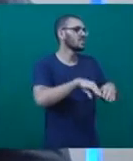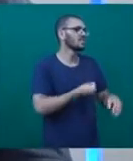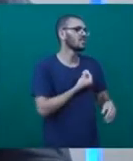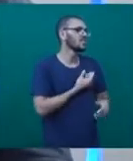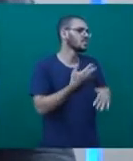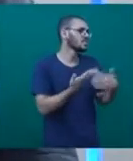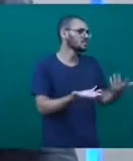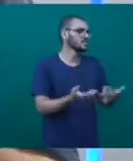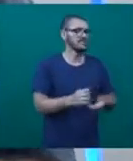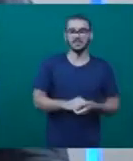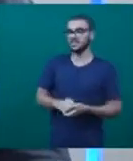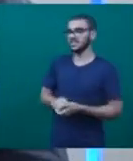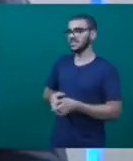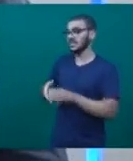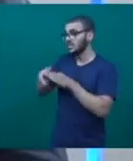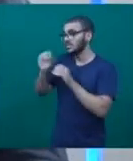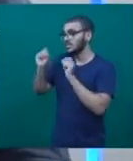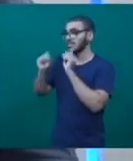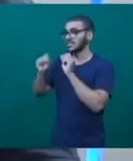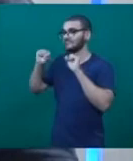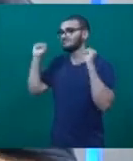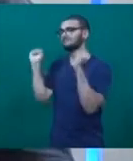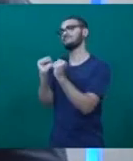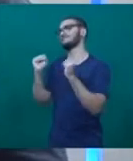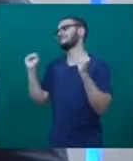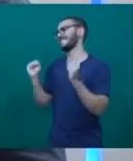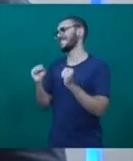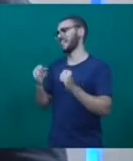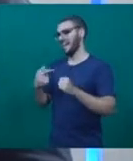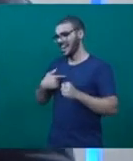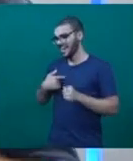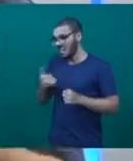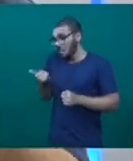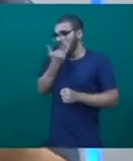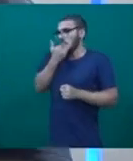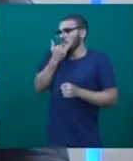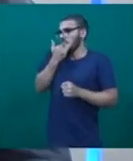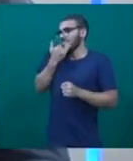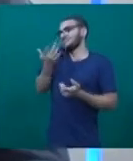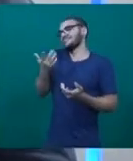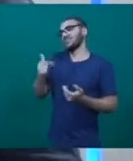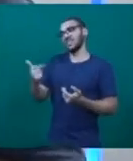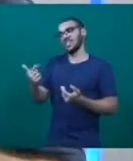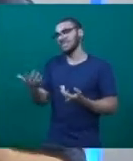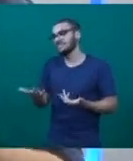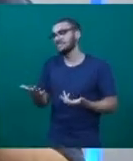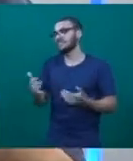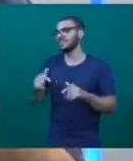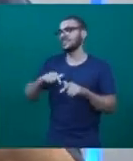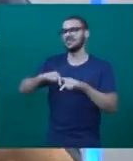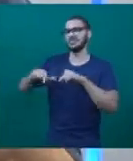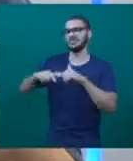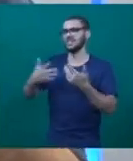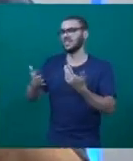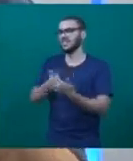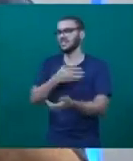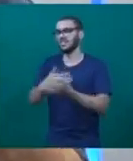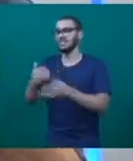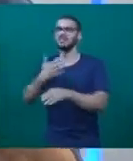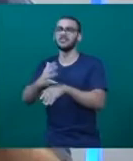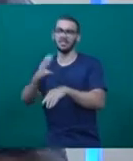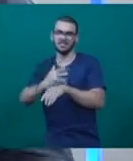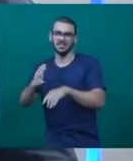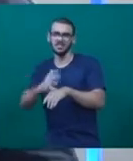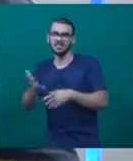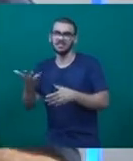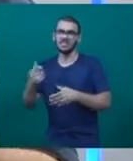eu posso dar é que pratique atividade física. Hoje já não tem desculpa, nós podemos praticar, não precisa de locais